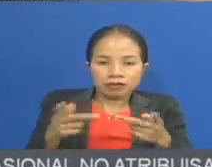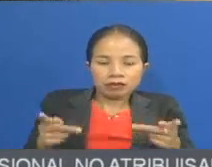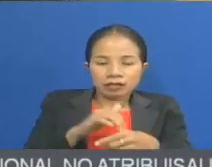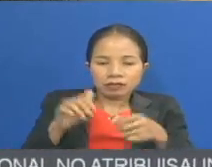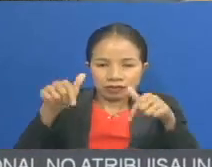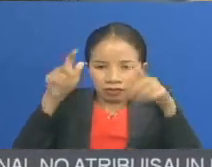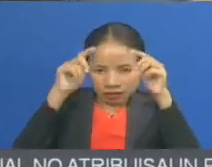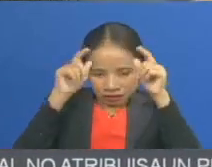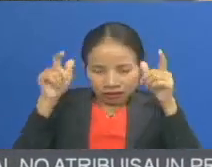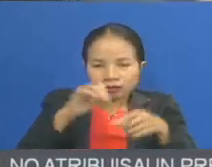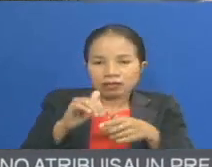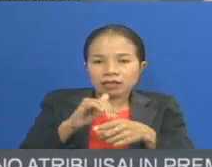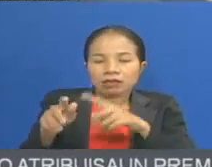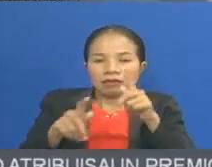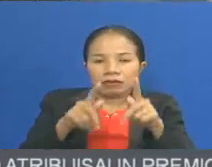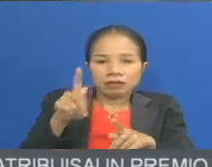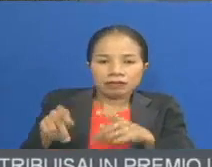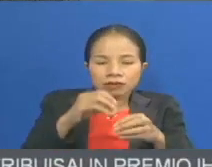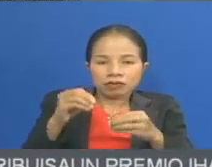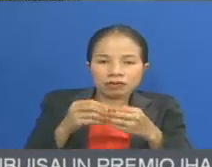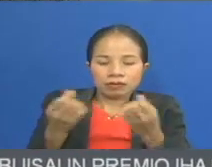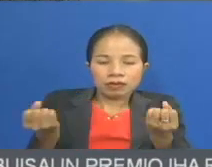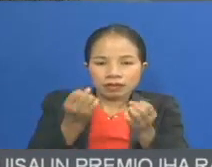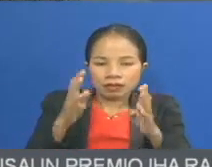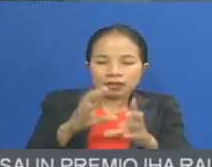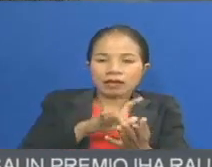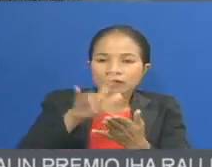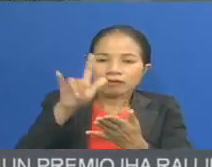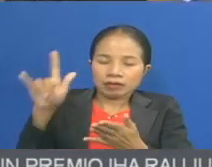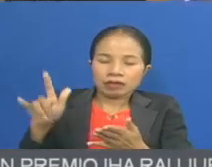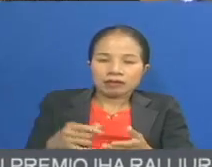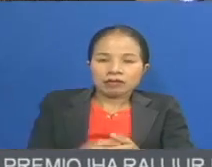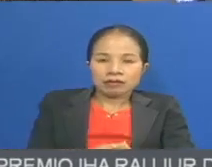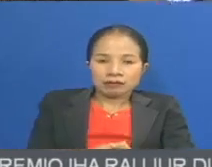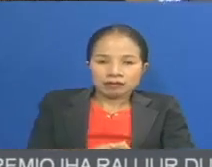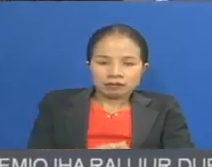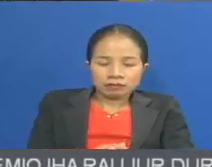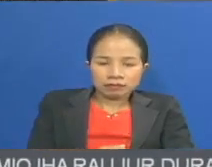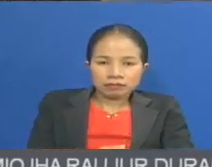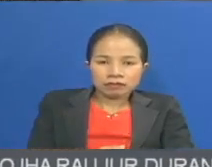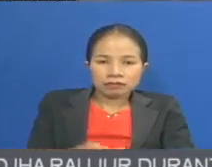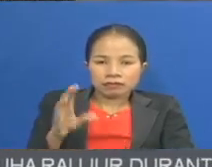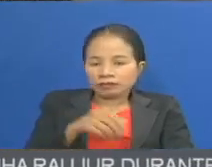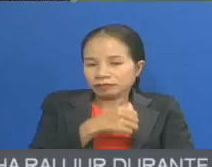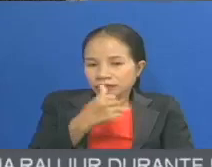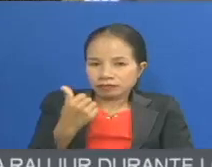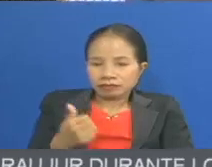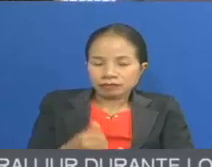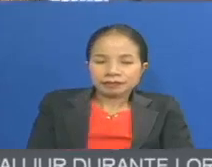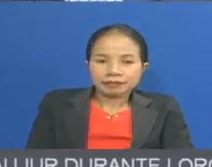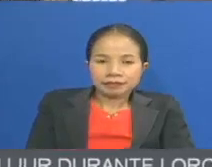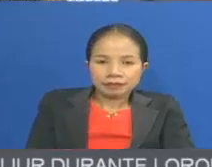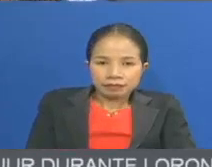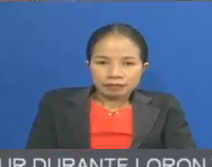Adili, onde capacita recurso humano e a área piloto. Aeromoça, engenheiro, mecânico éfogo, no Selutan. Verônica Ba,